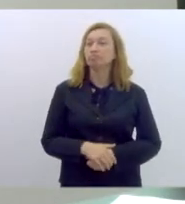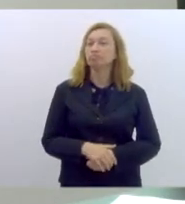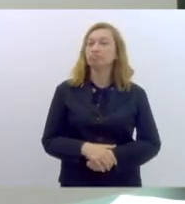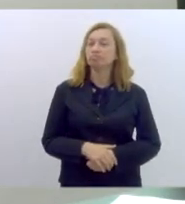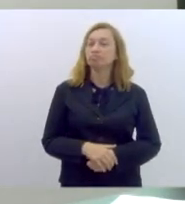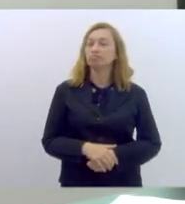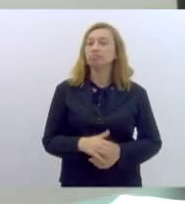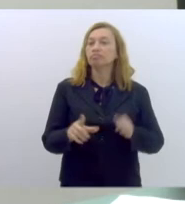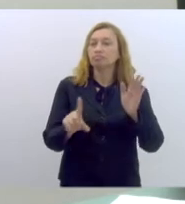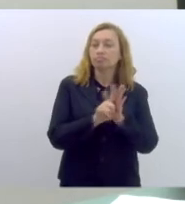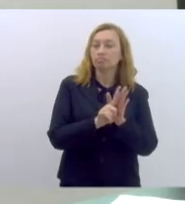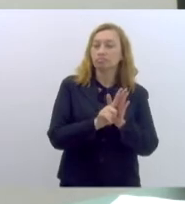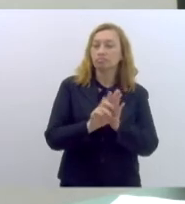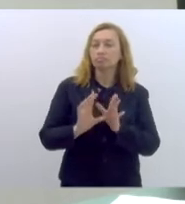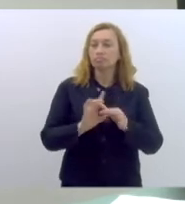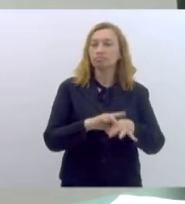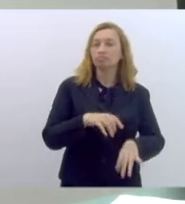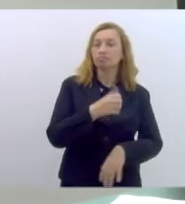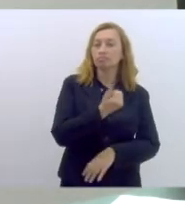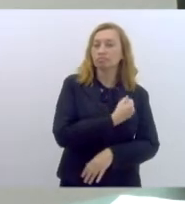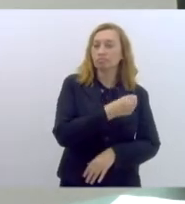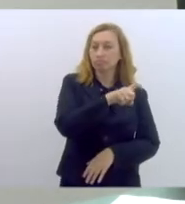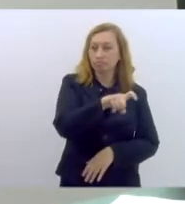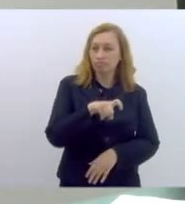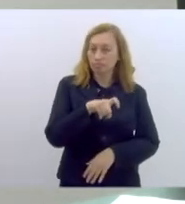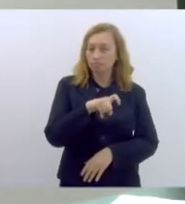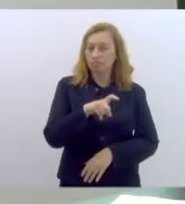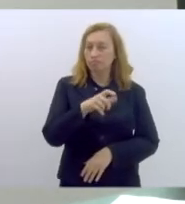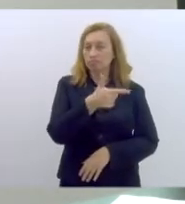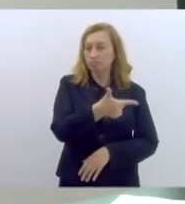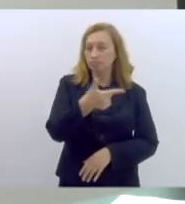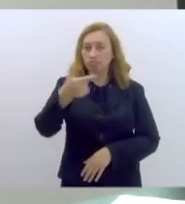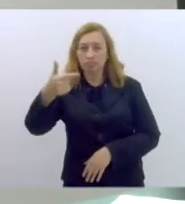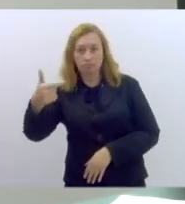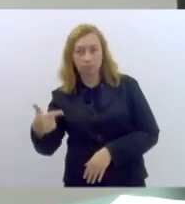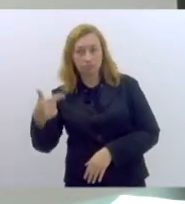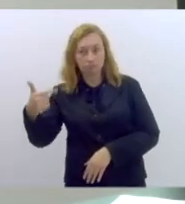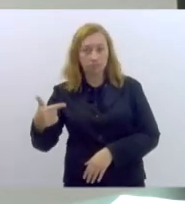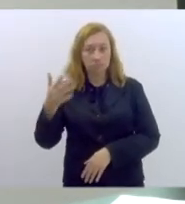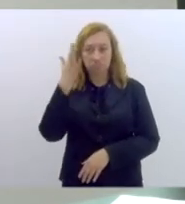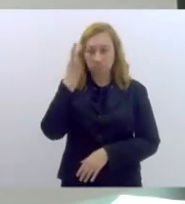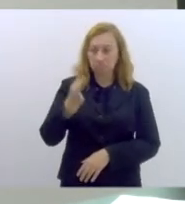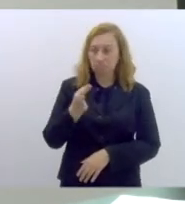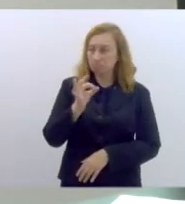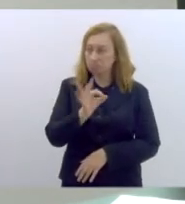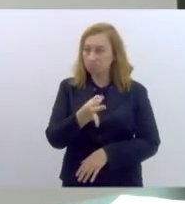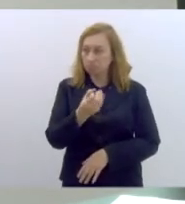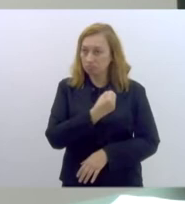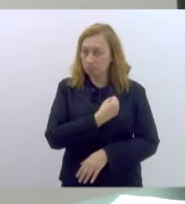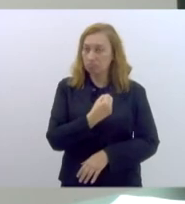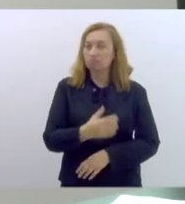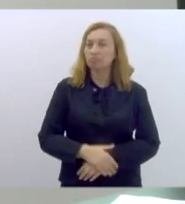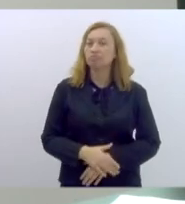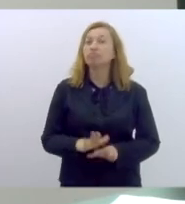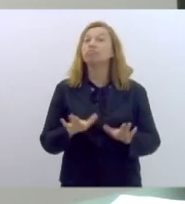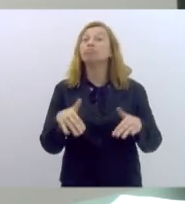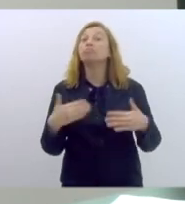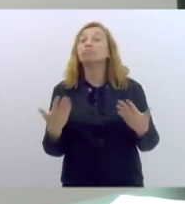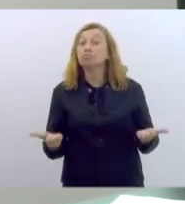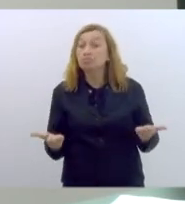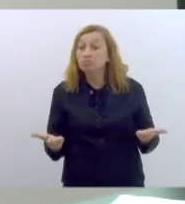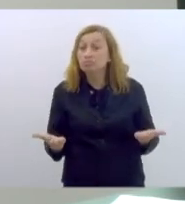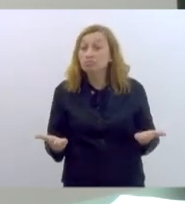da Lei Complementar número X de 2022, que eu não sei de cor qual é, né, qual será